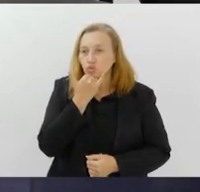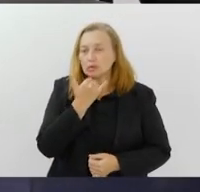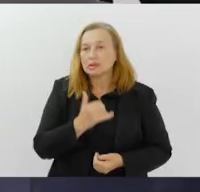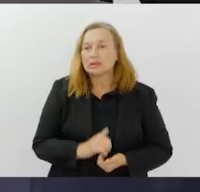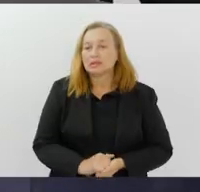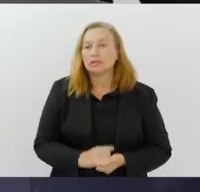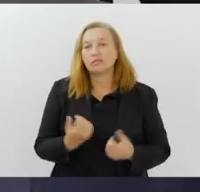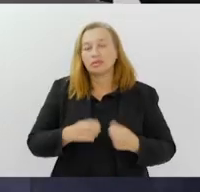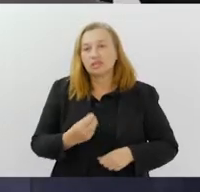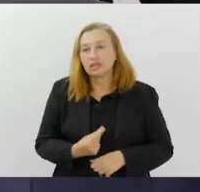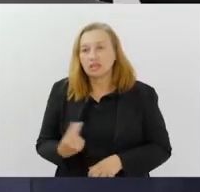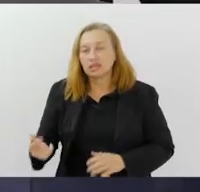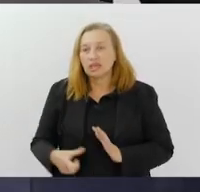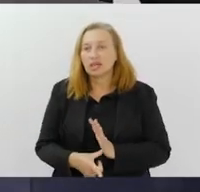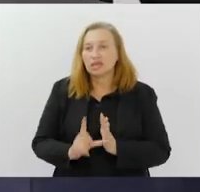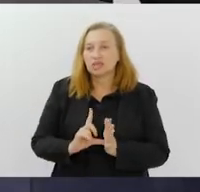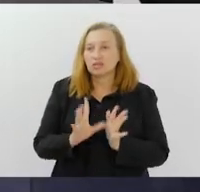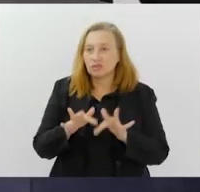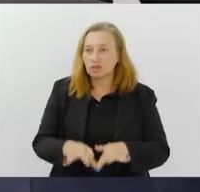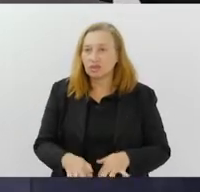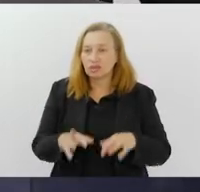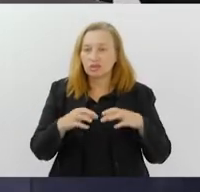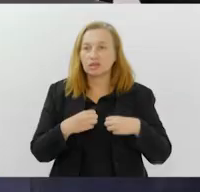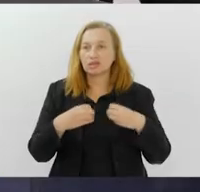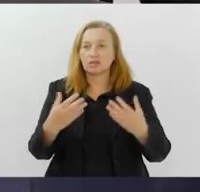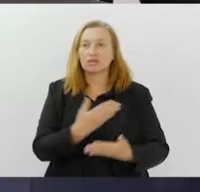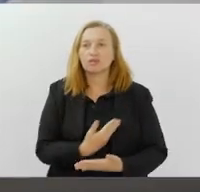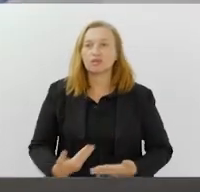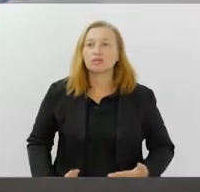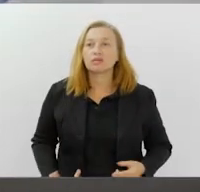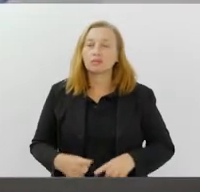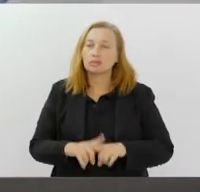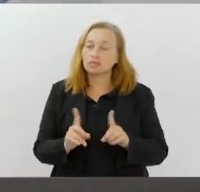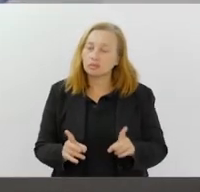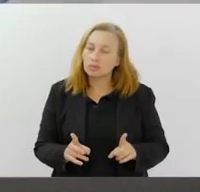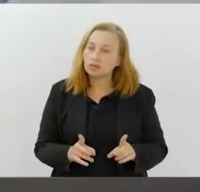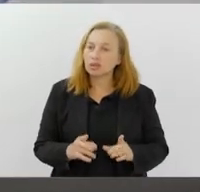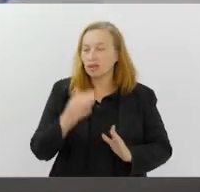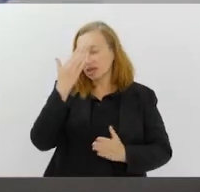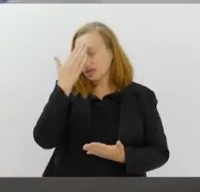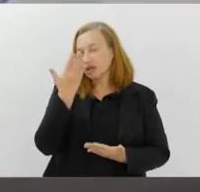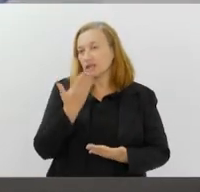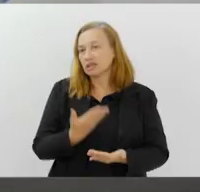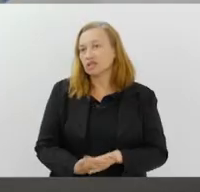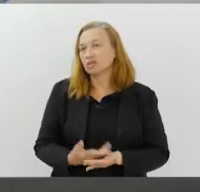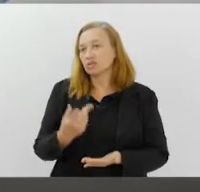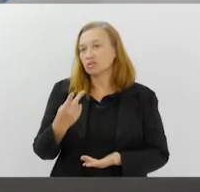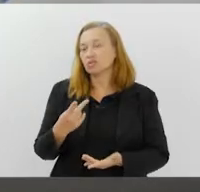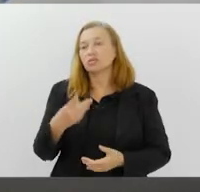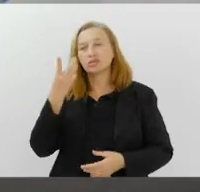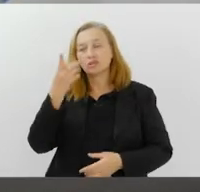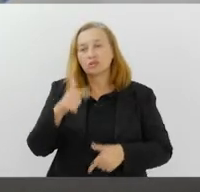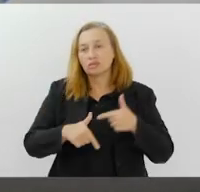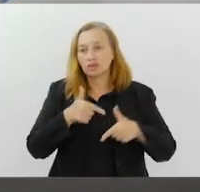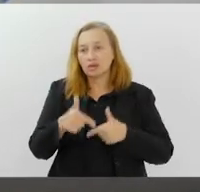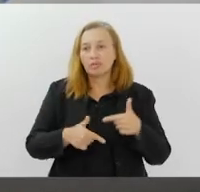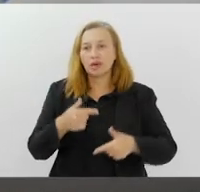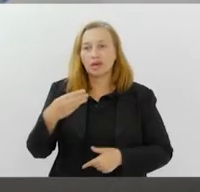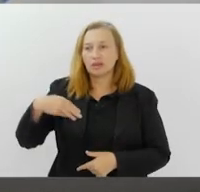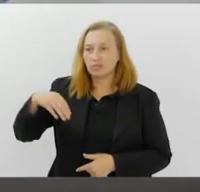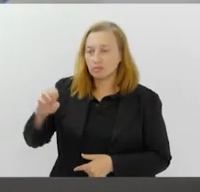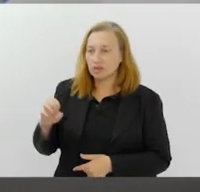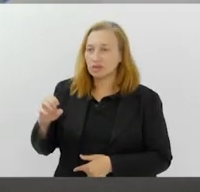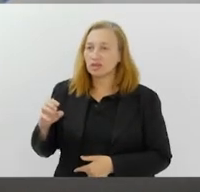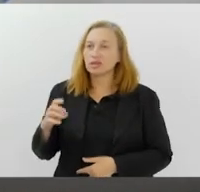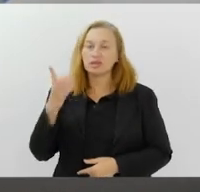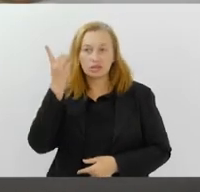de precisar sair antes do final da da audiência pública Mas confio imensamente aqui no nosso mestre Carlos mck que